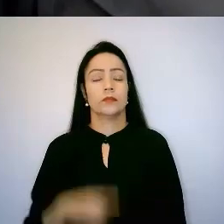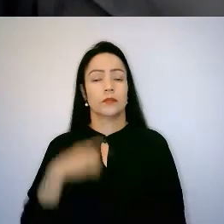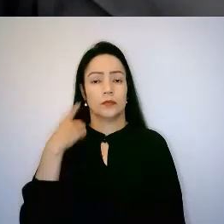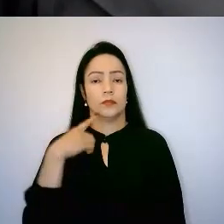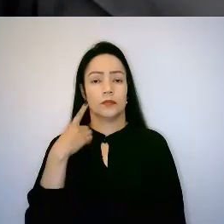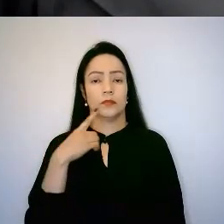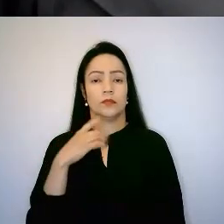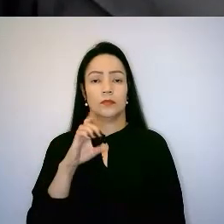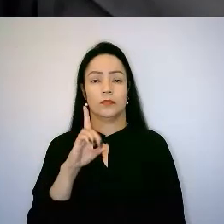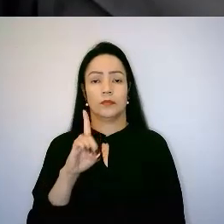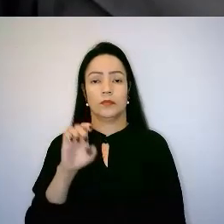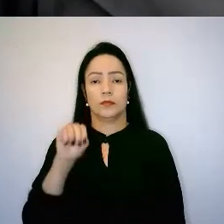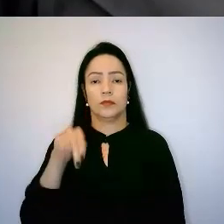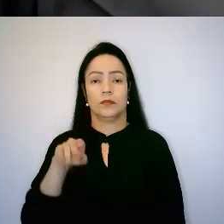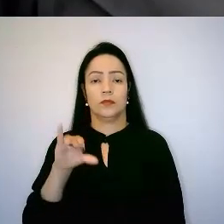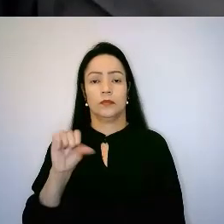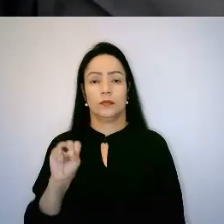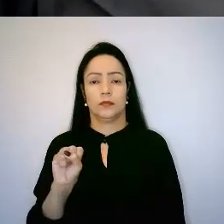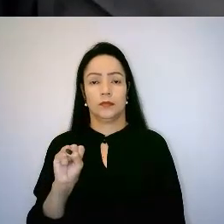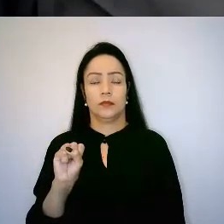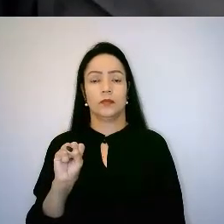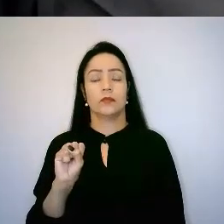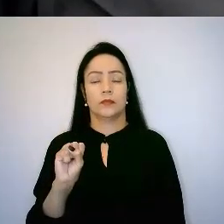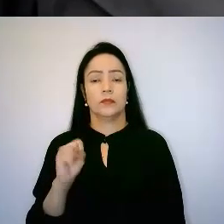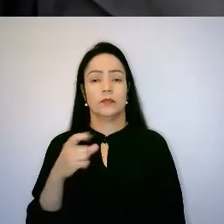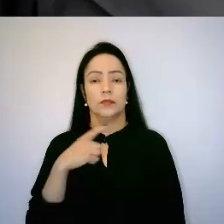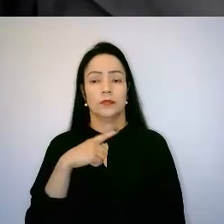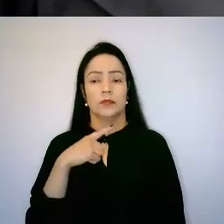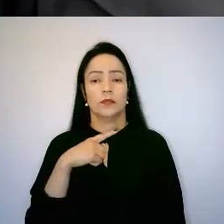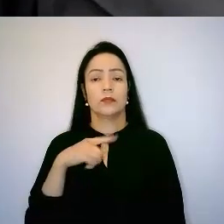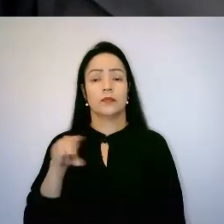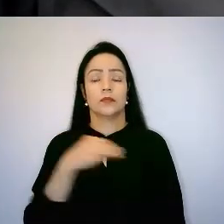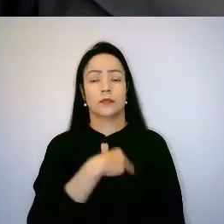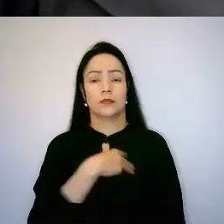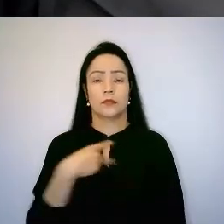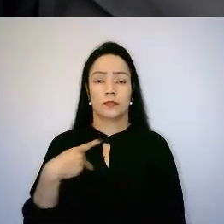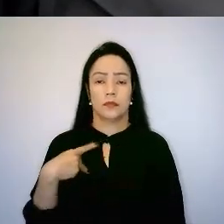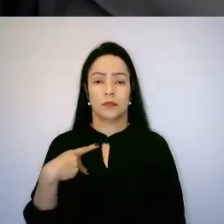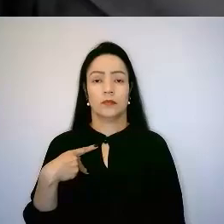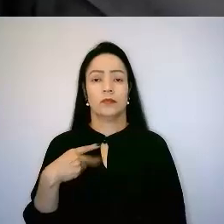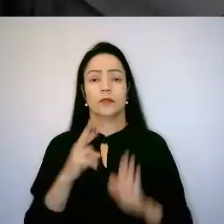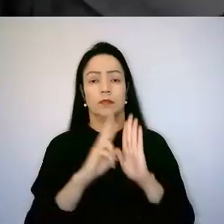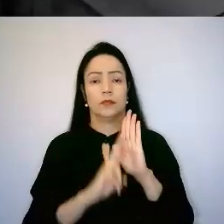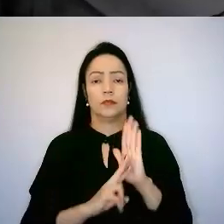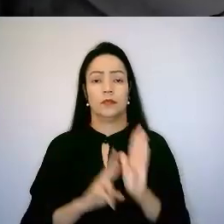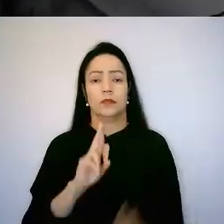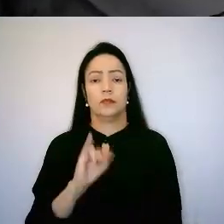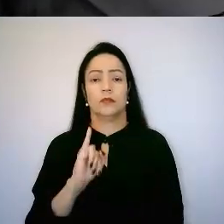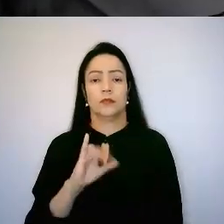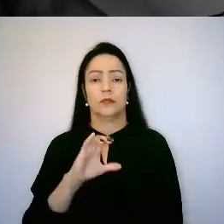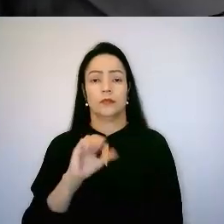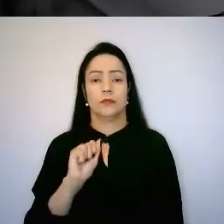Denis deck Alves a gravar do Ministério Público relatou Dr Ricardo